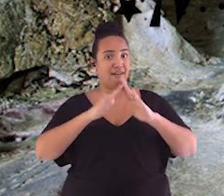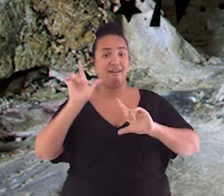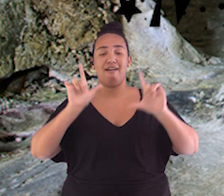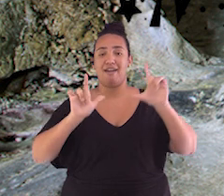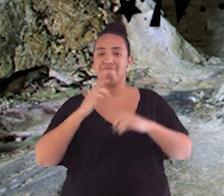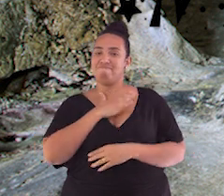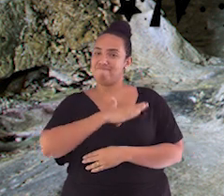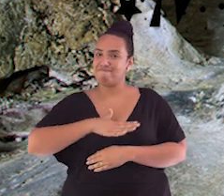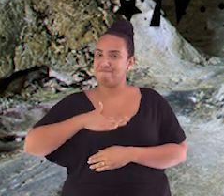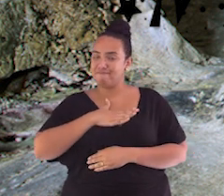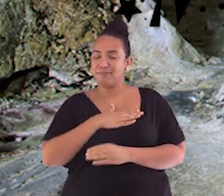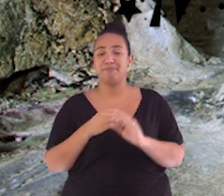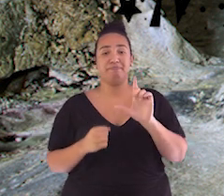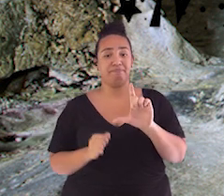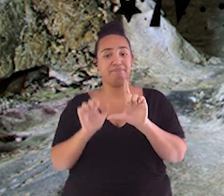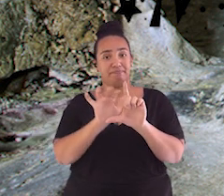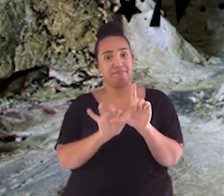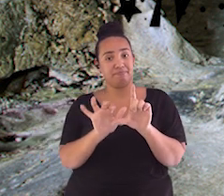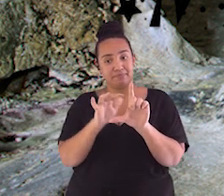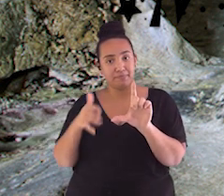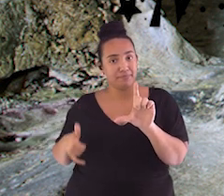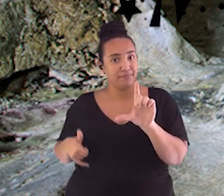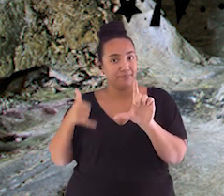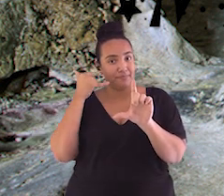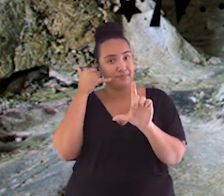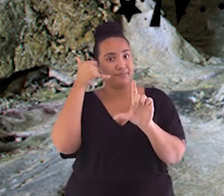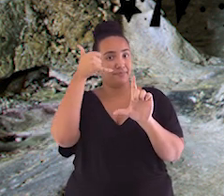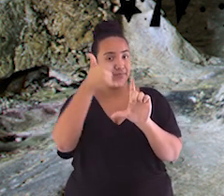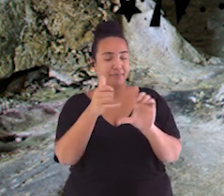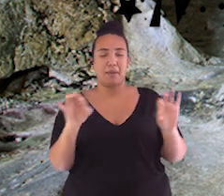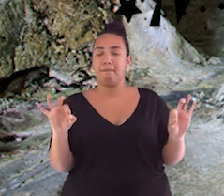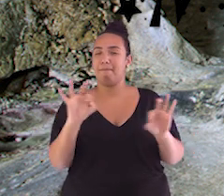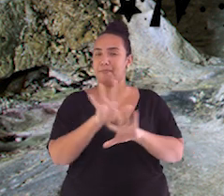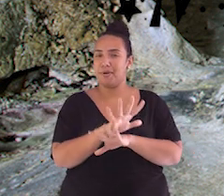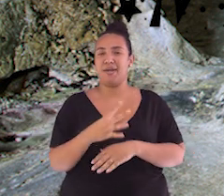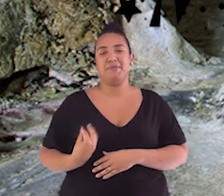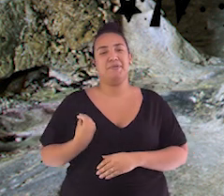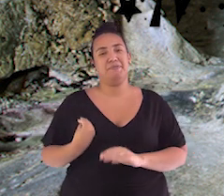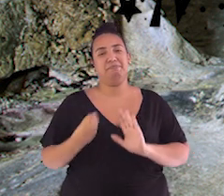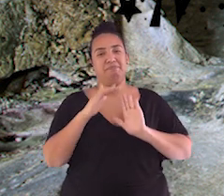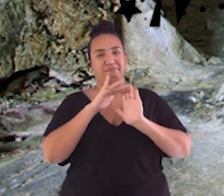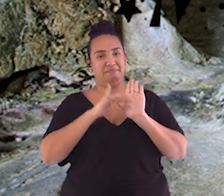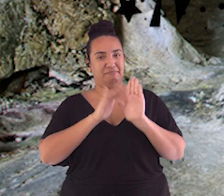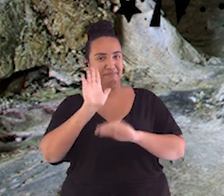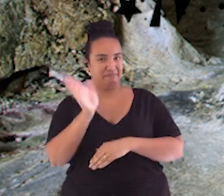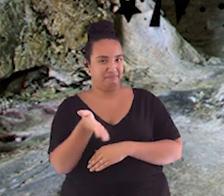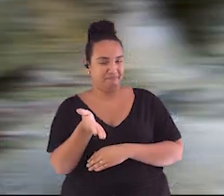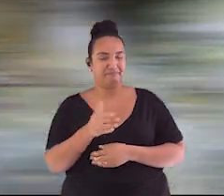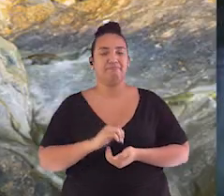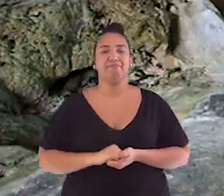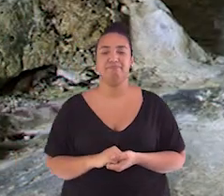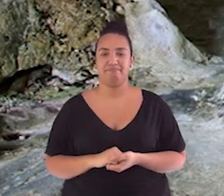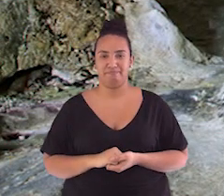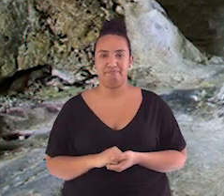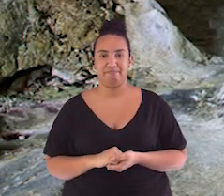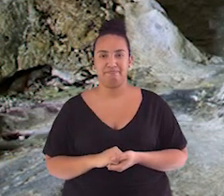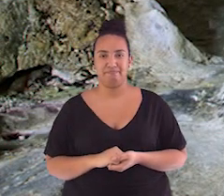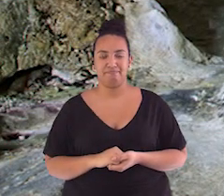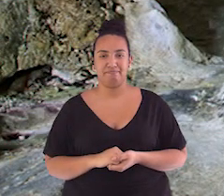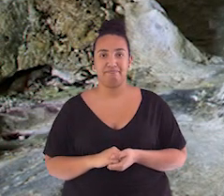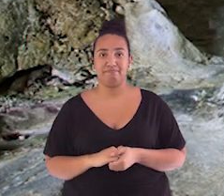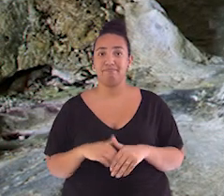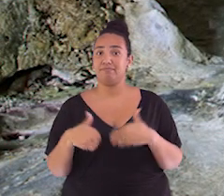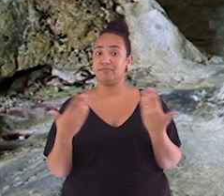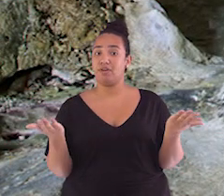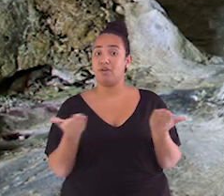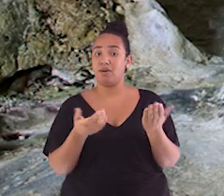apontar o seu celular para o QR Code que está aí na sua tela e pronto, a sua presença já estará garantida. Vamos para a